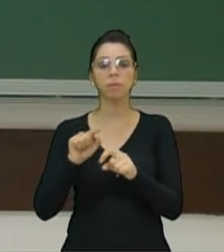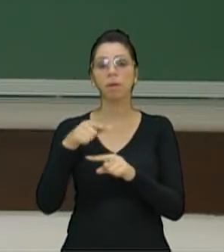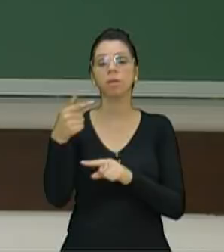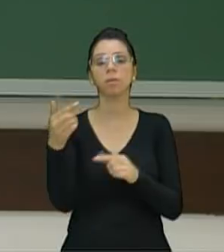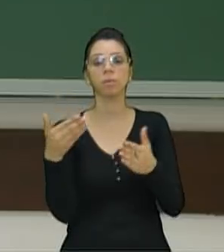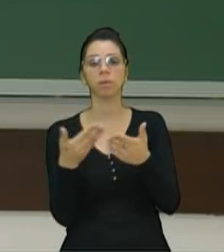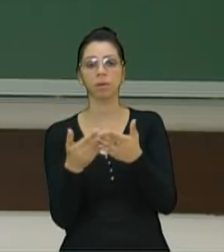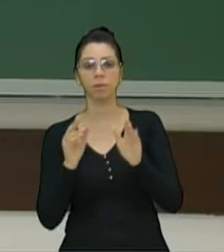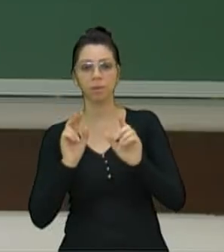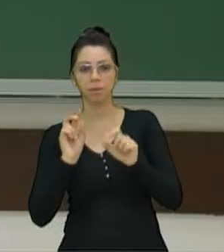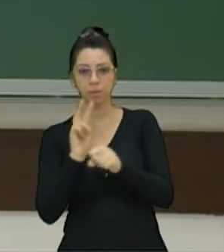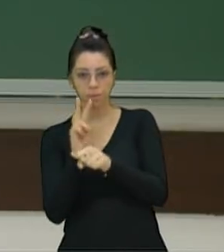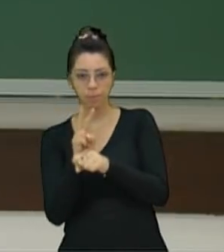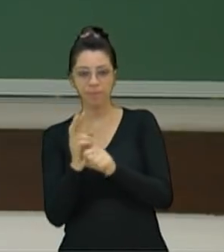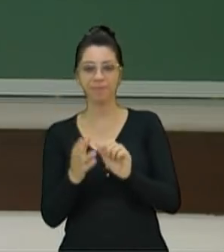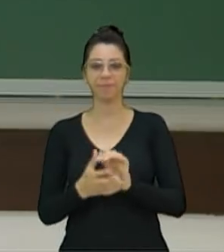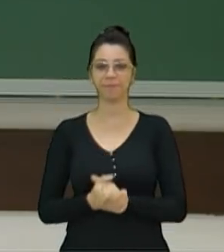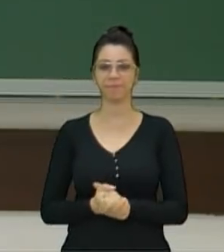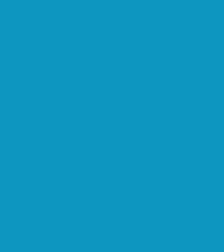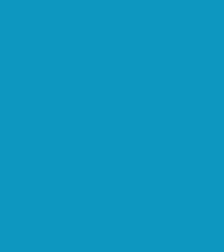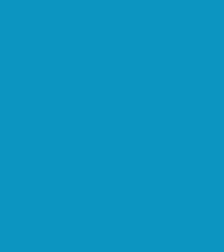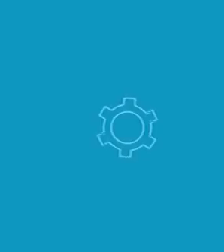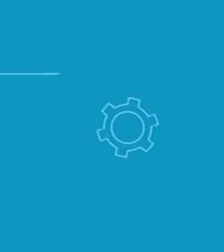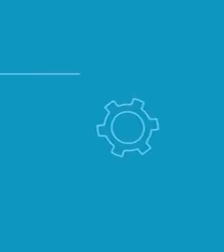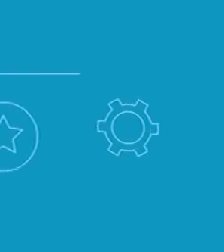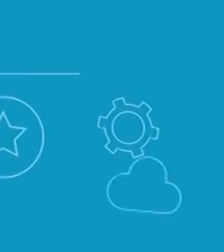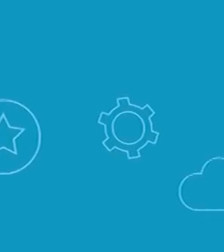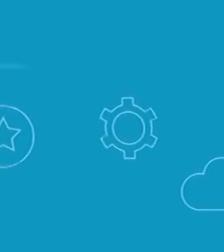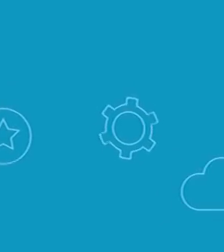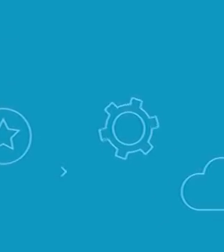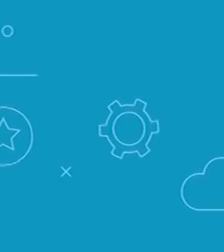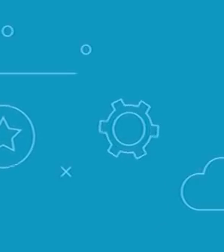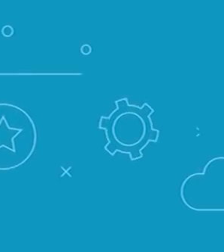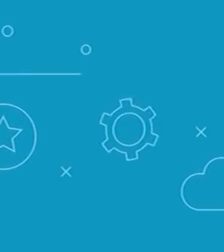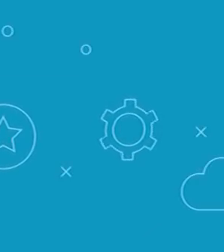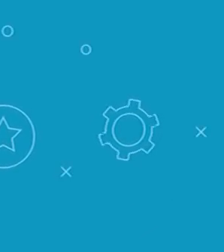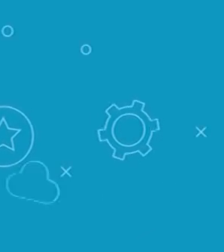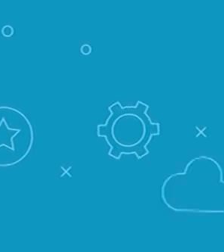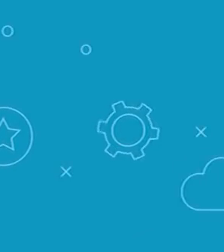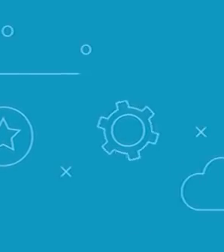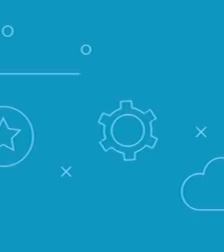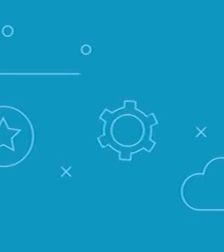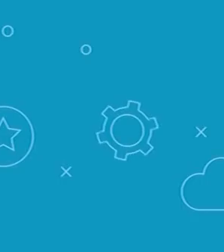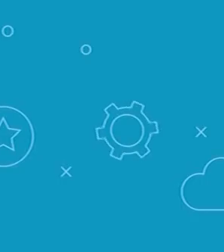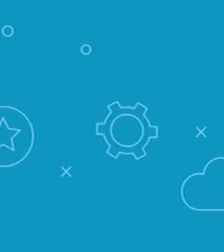aula. Se cuida!